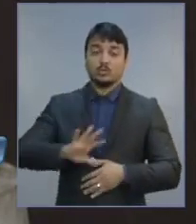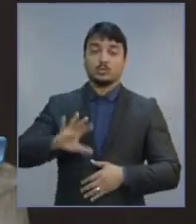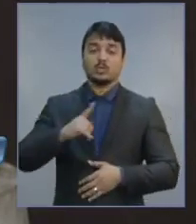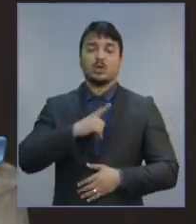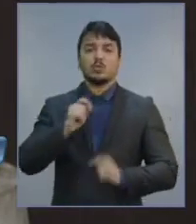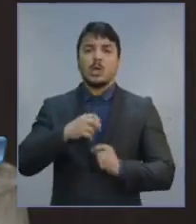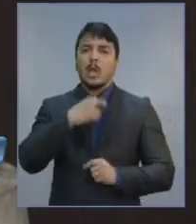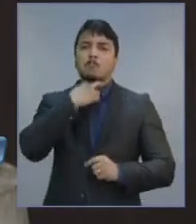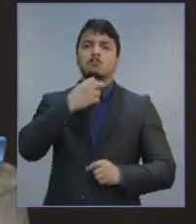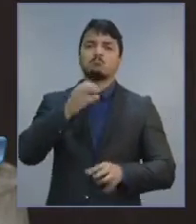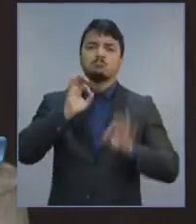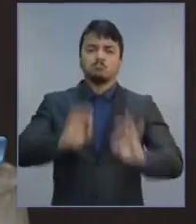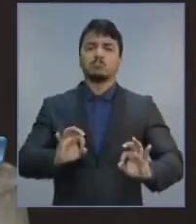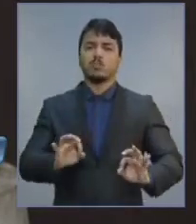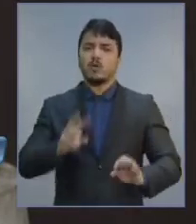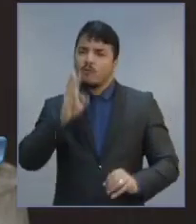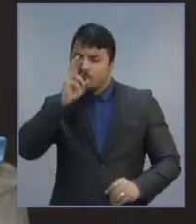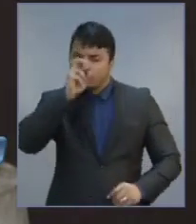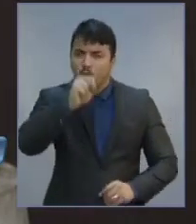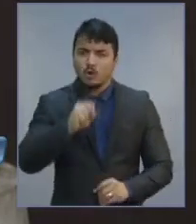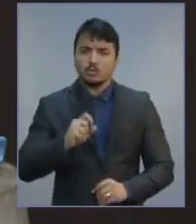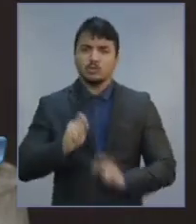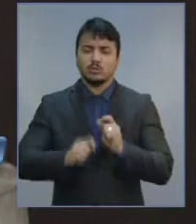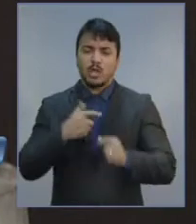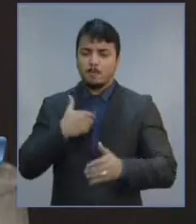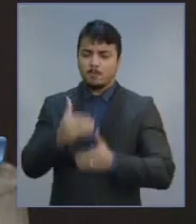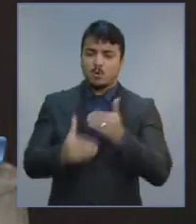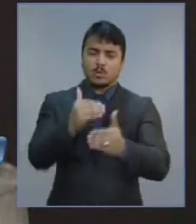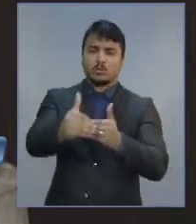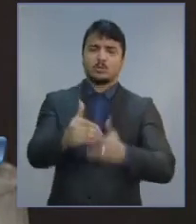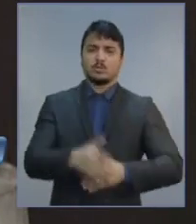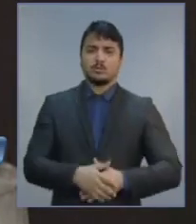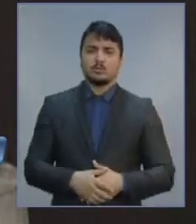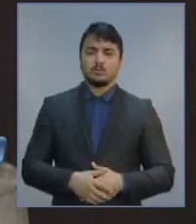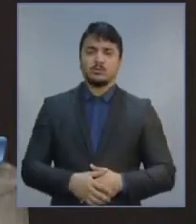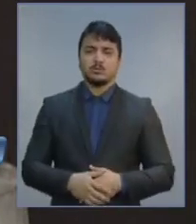uma voz altiva pelo progressismo.